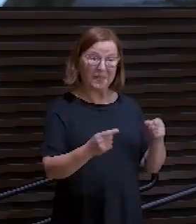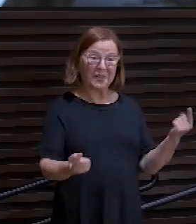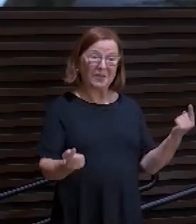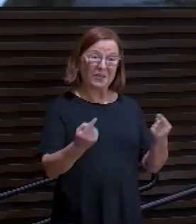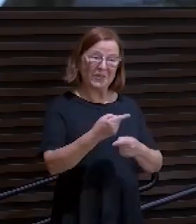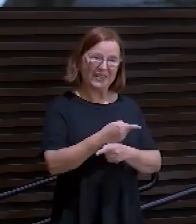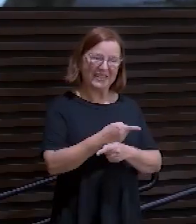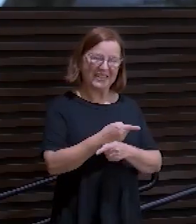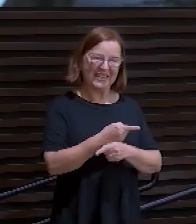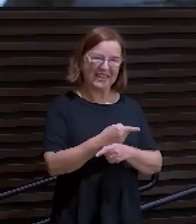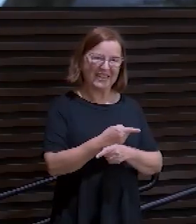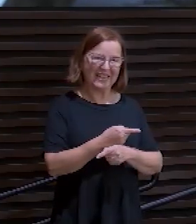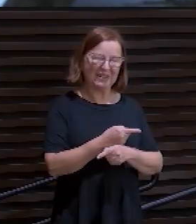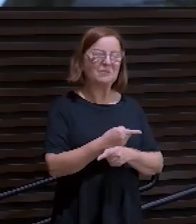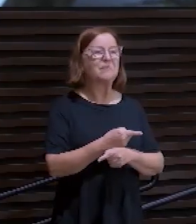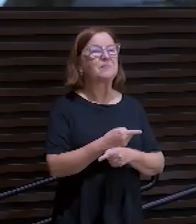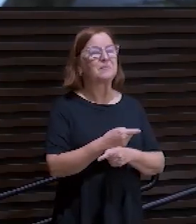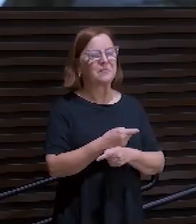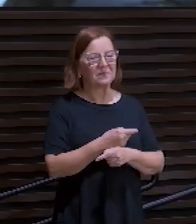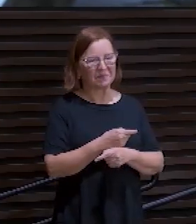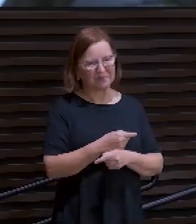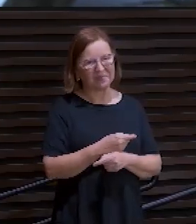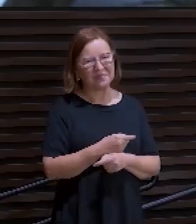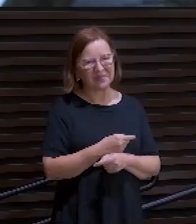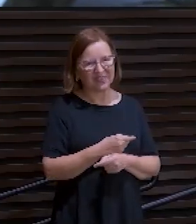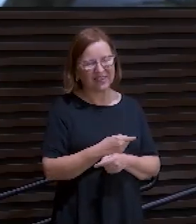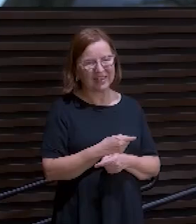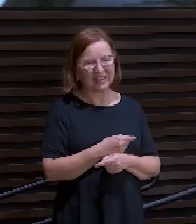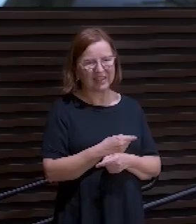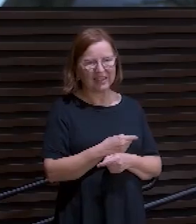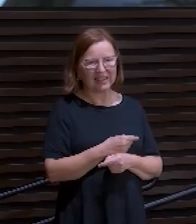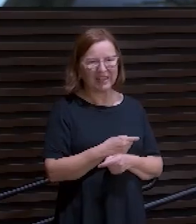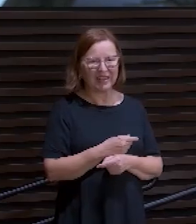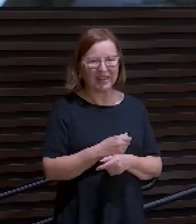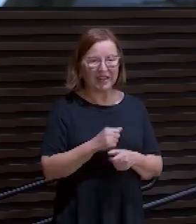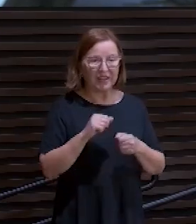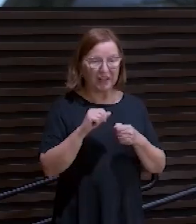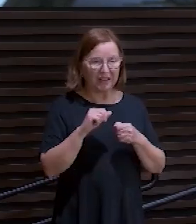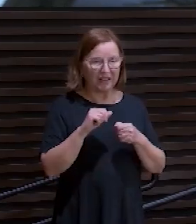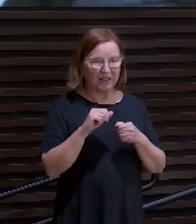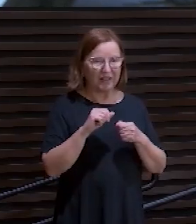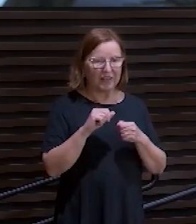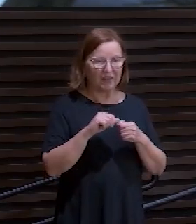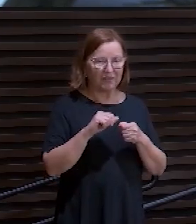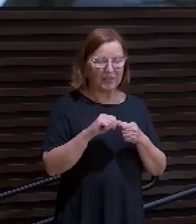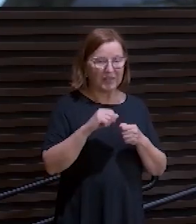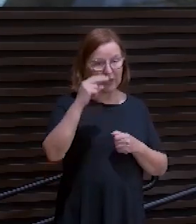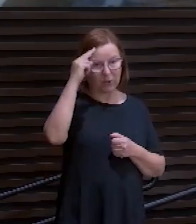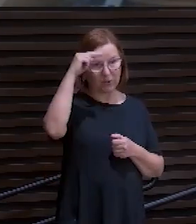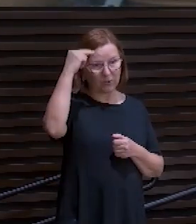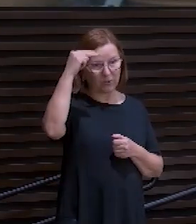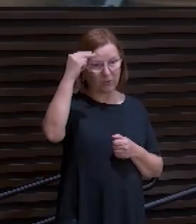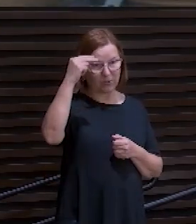foi concretizar os sonhos de José pela própria maldade dos seus corações.